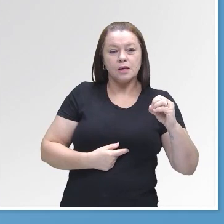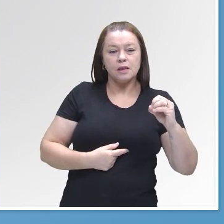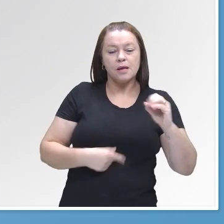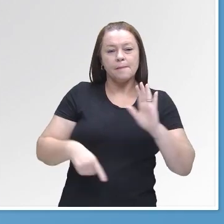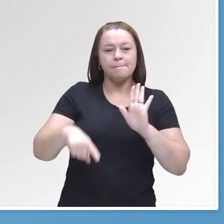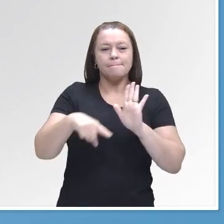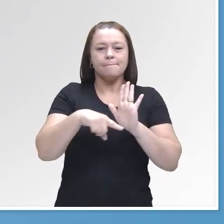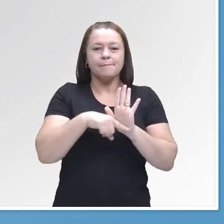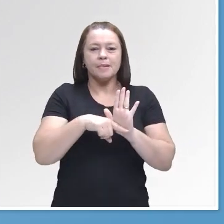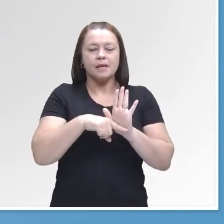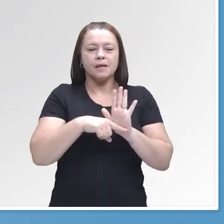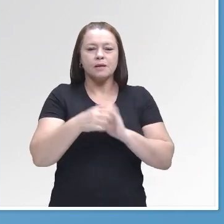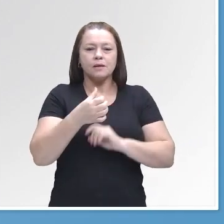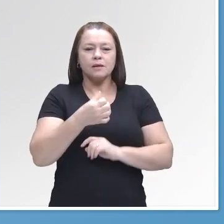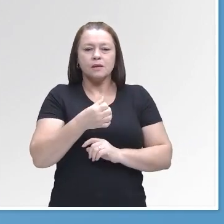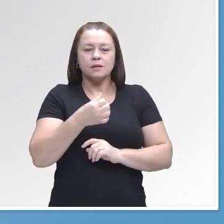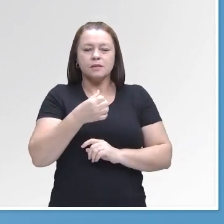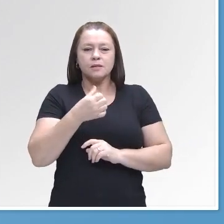menos